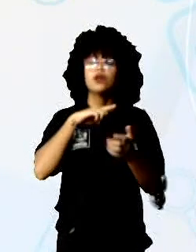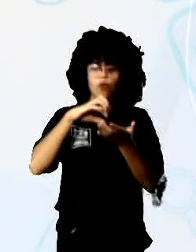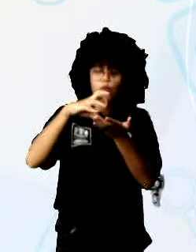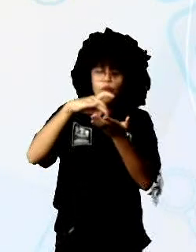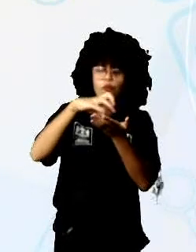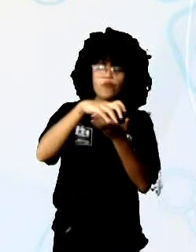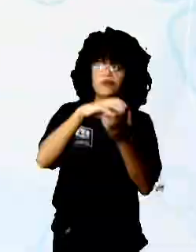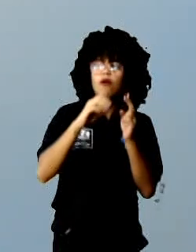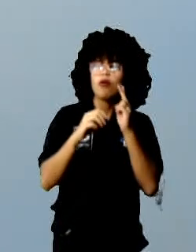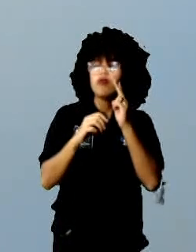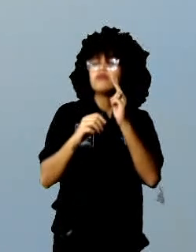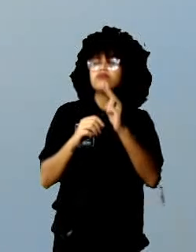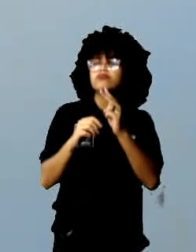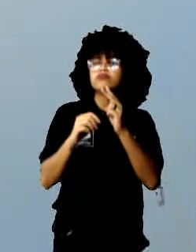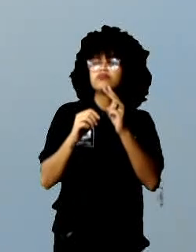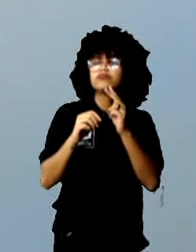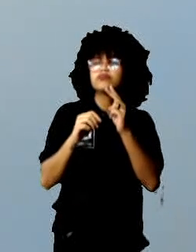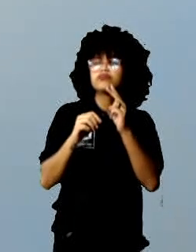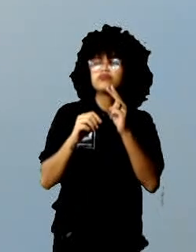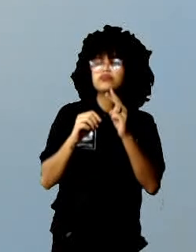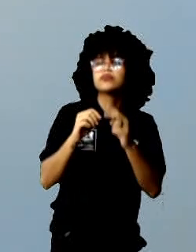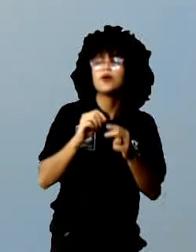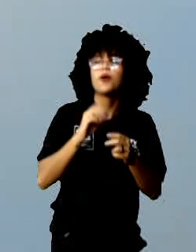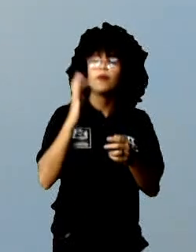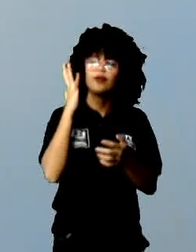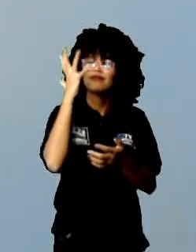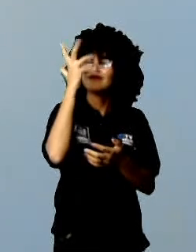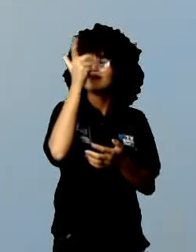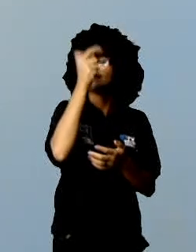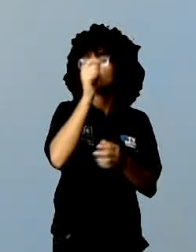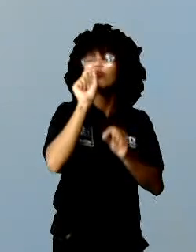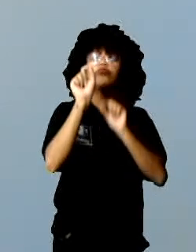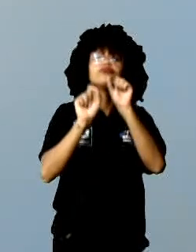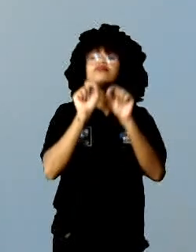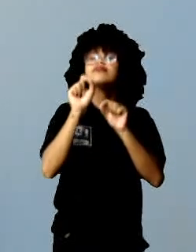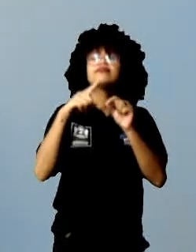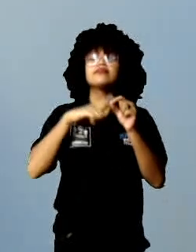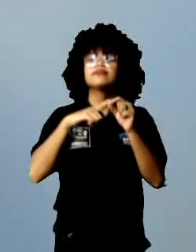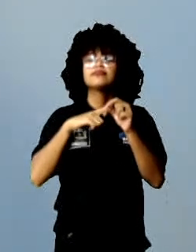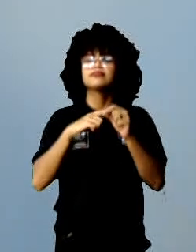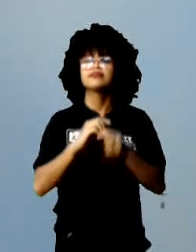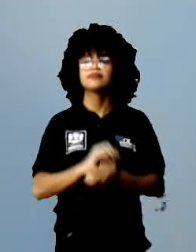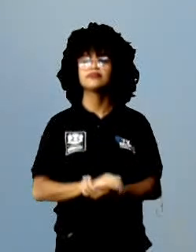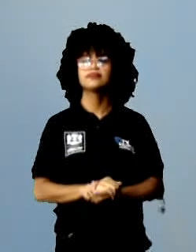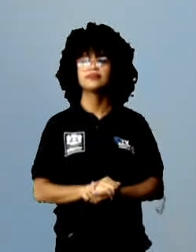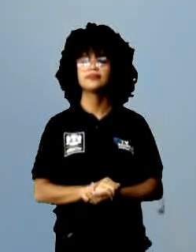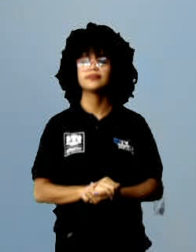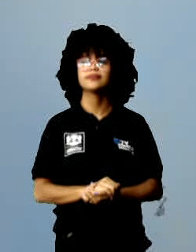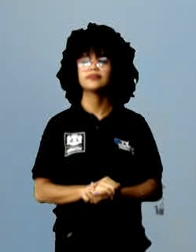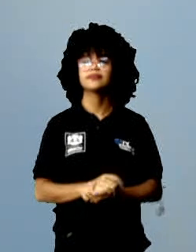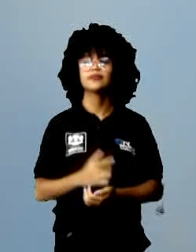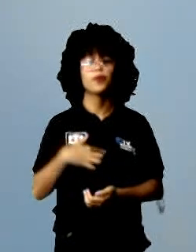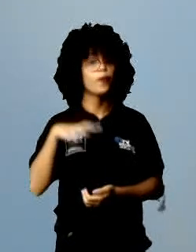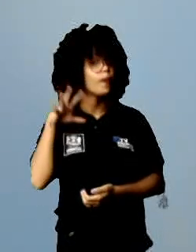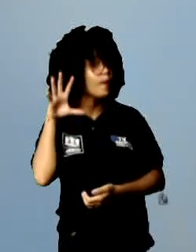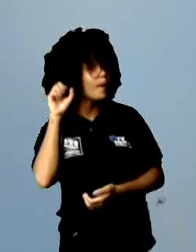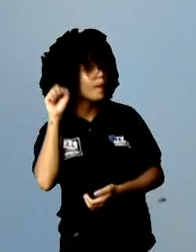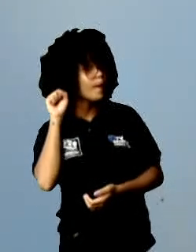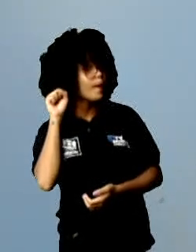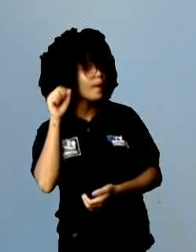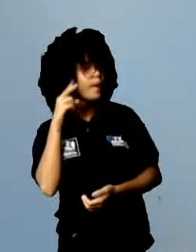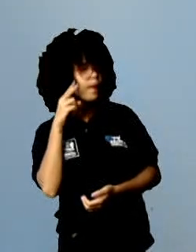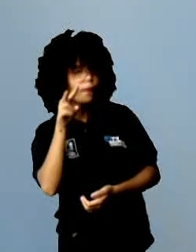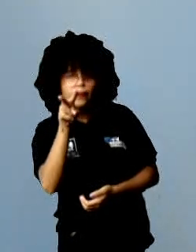observa a patinha bem bonitinha O que é que tinha e deixa eu escutar